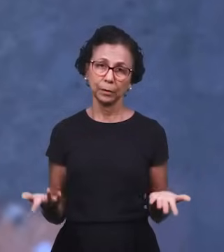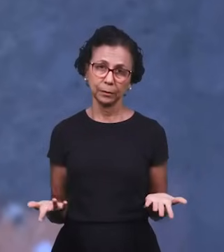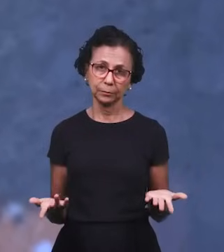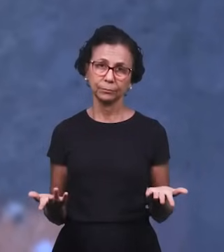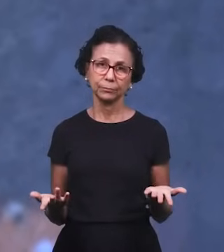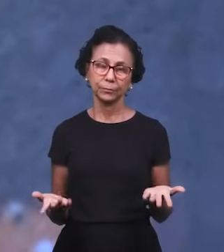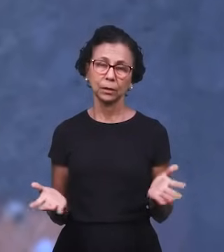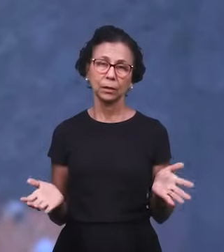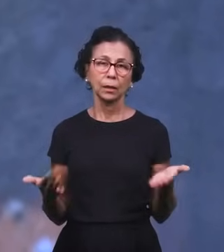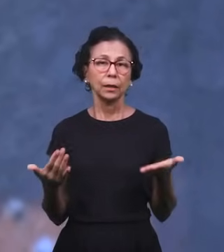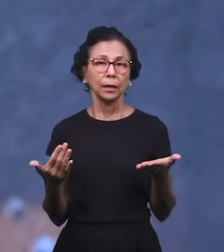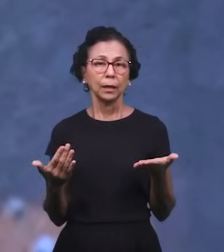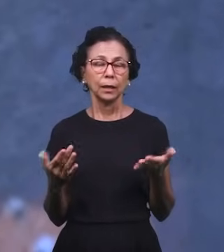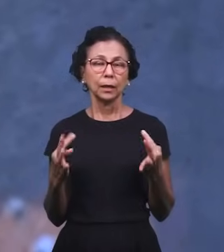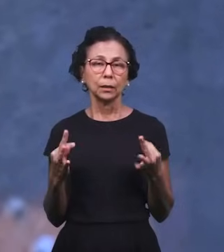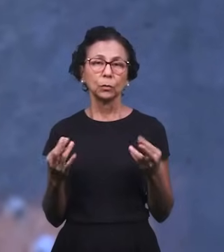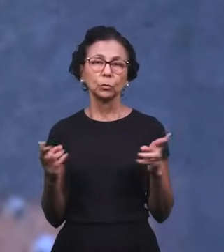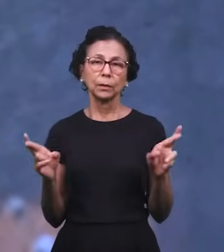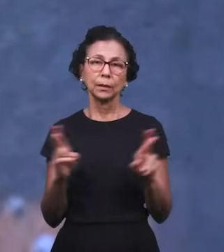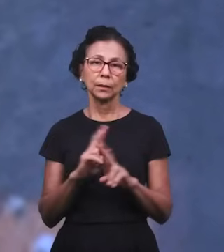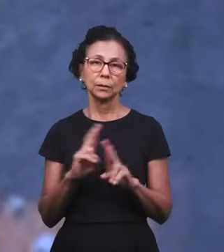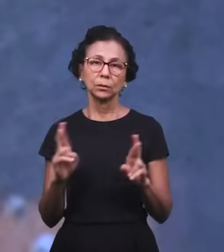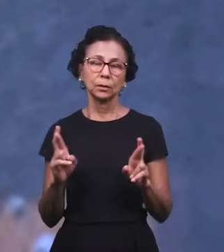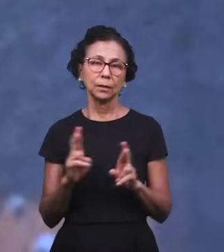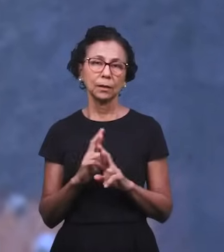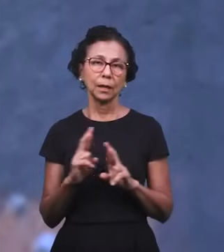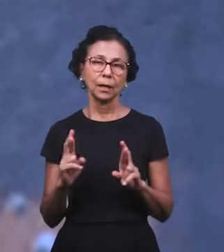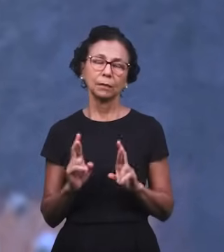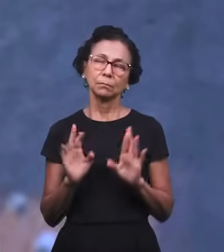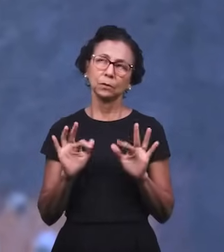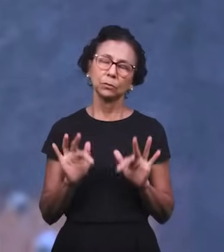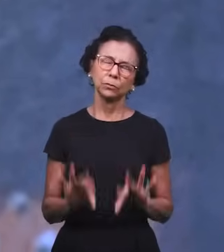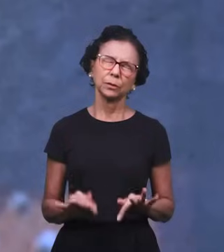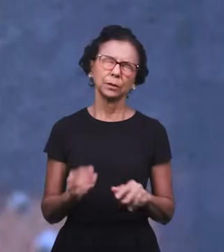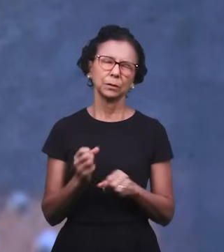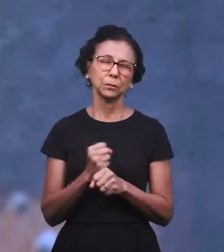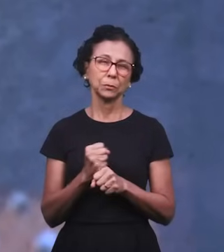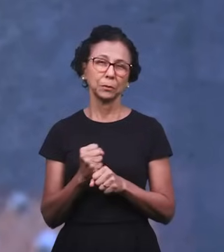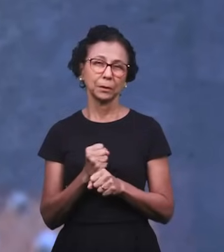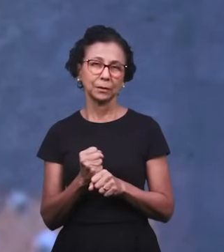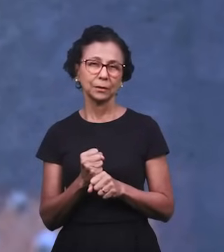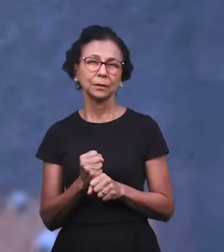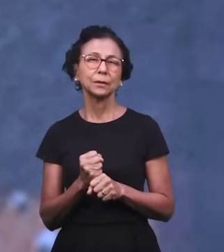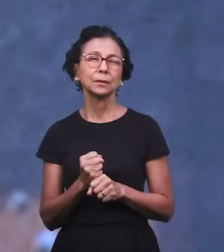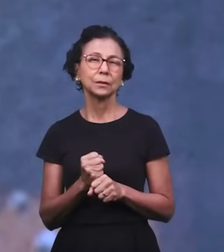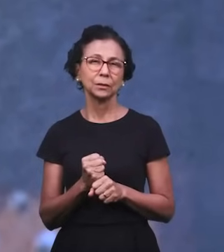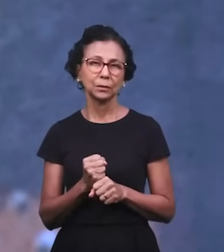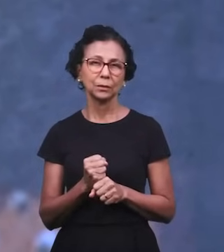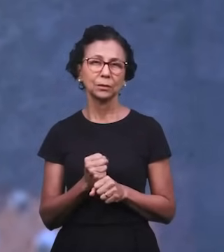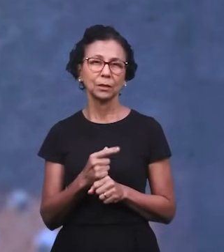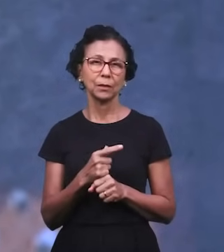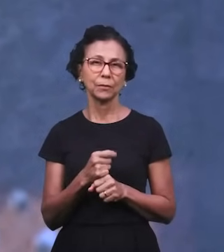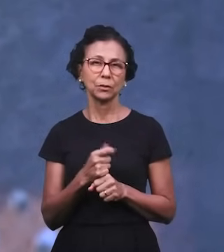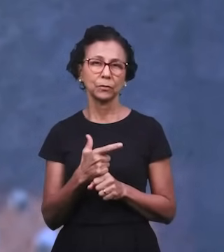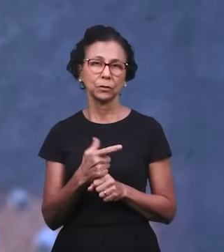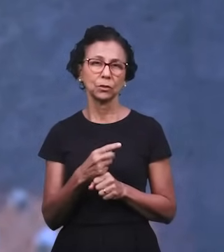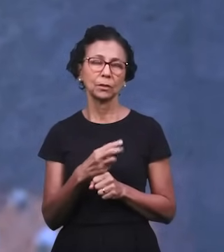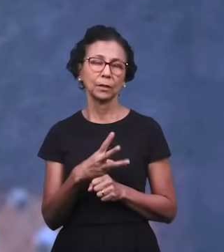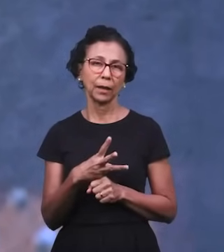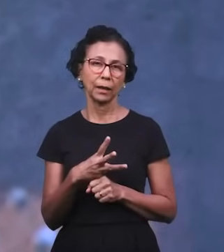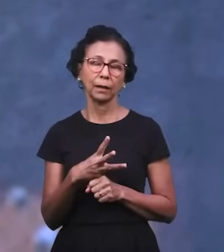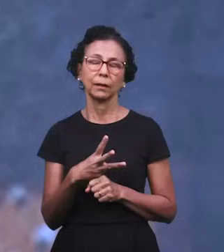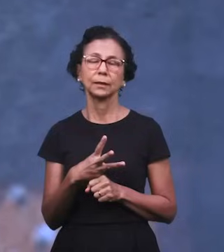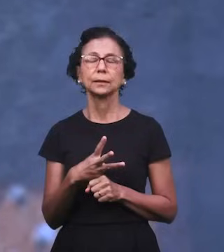as famílias, é um momento de encontros, é um momento de festas, é um momento onde aquelas pessoas